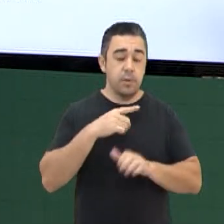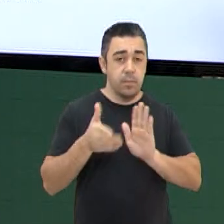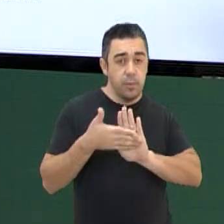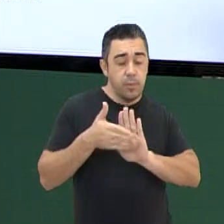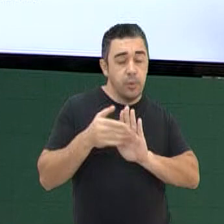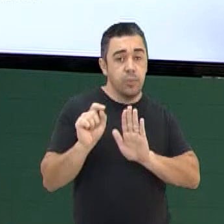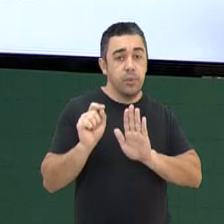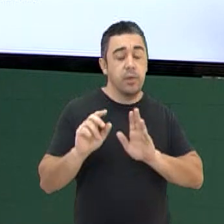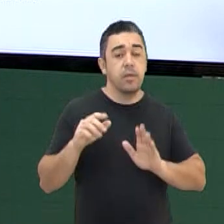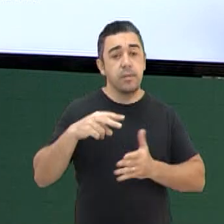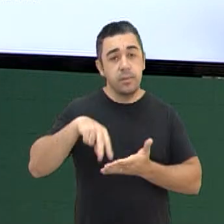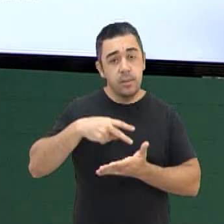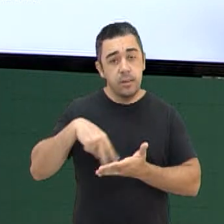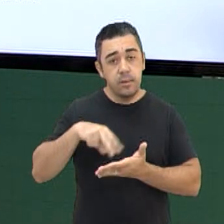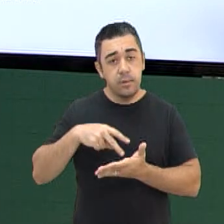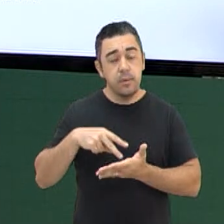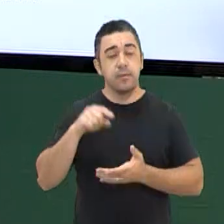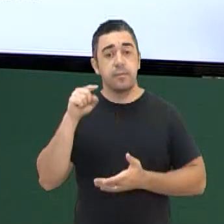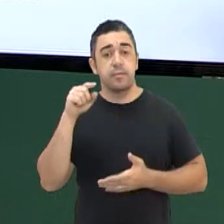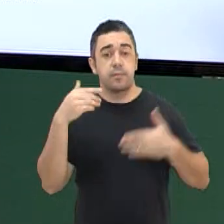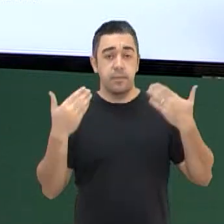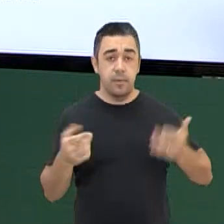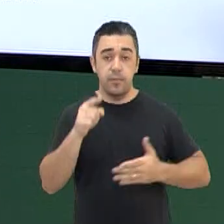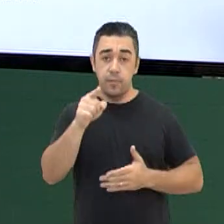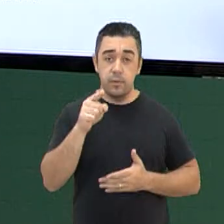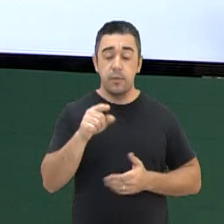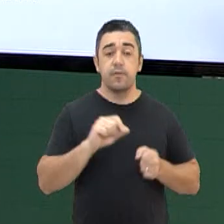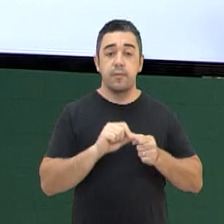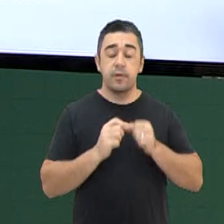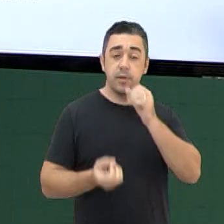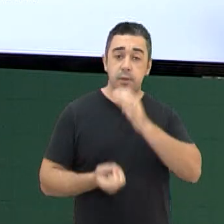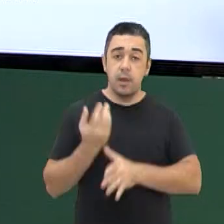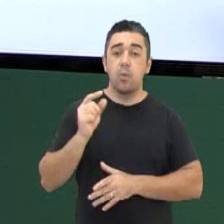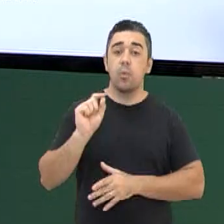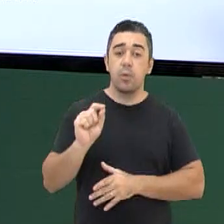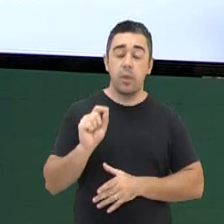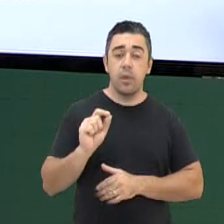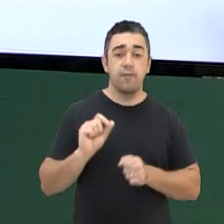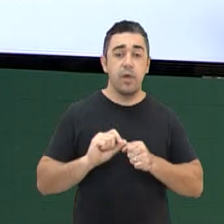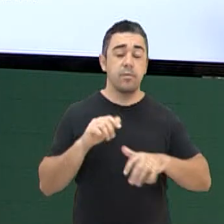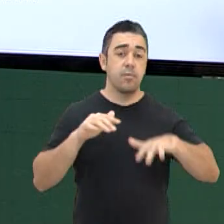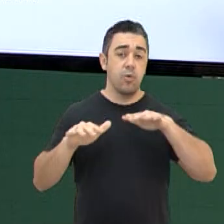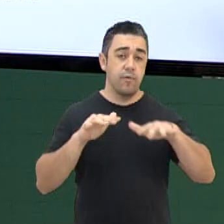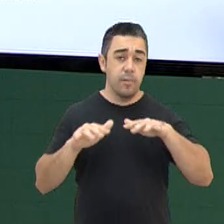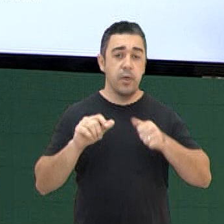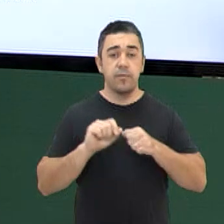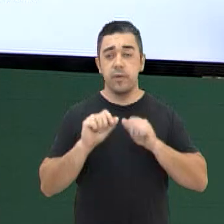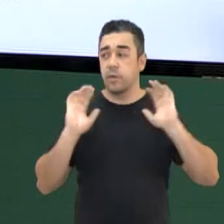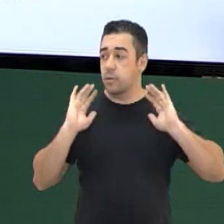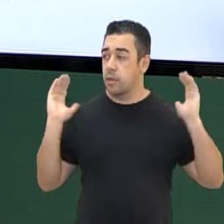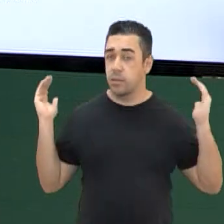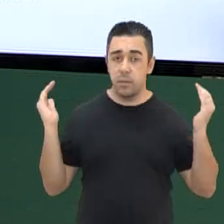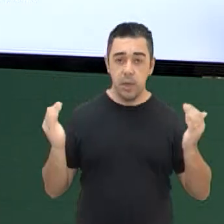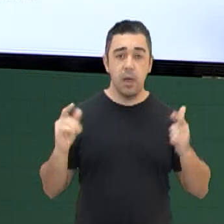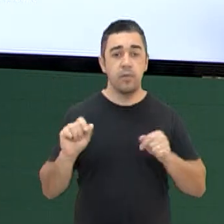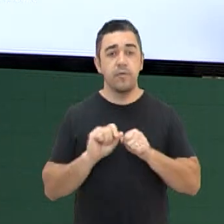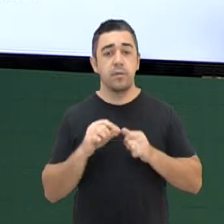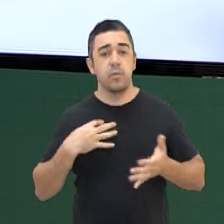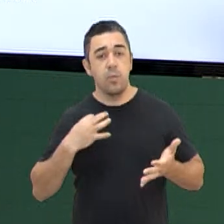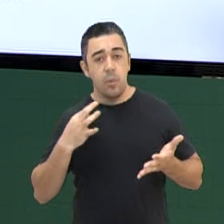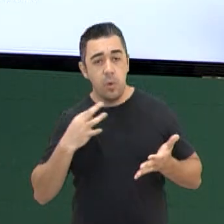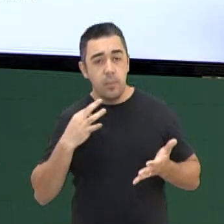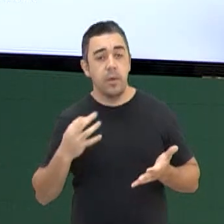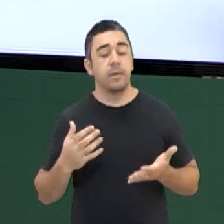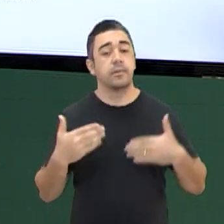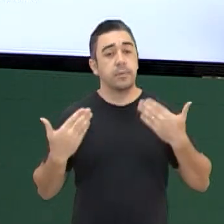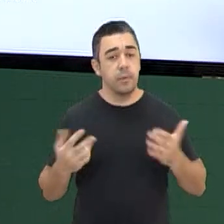proposta de dança e a partir disso vocês vão criar movimentos, criar cenários, criar figurino,